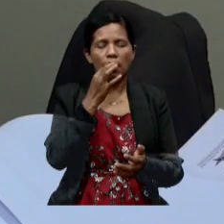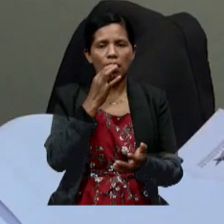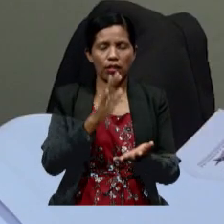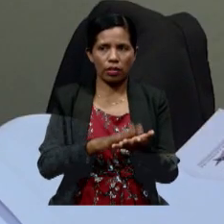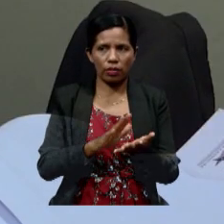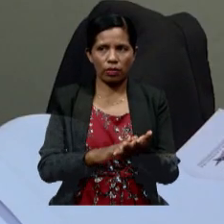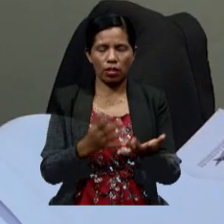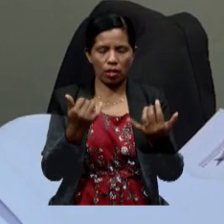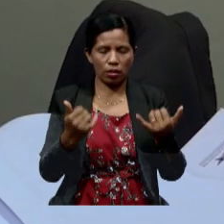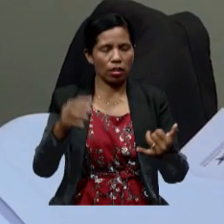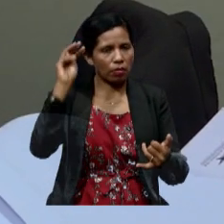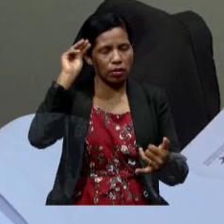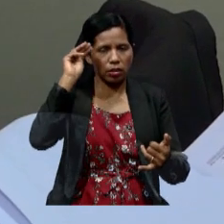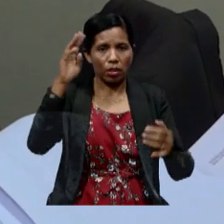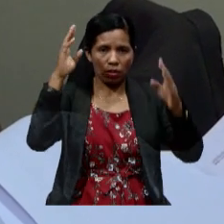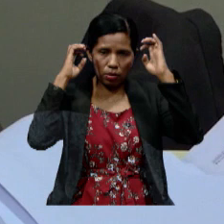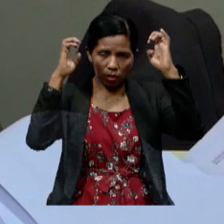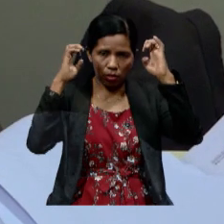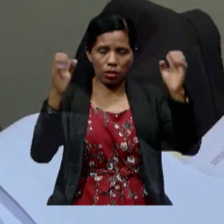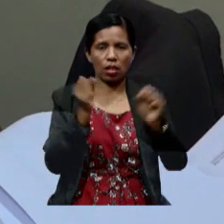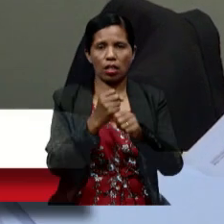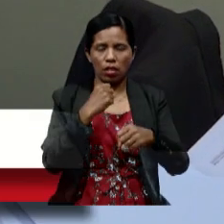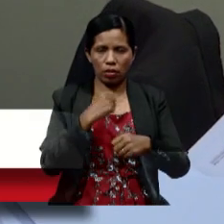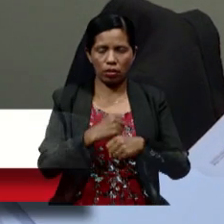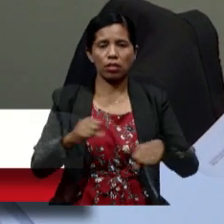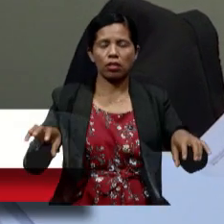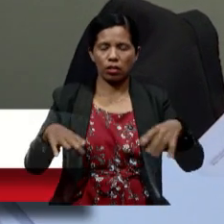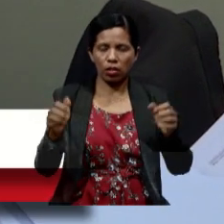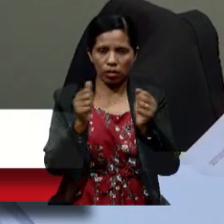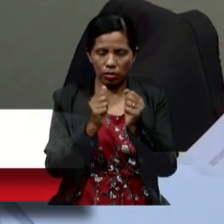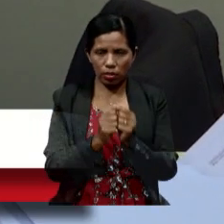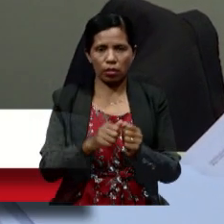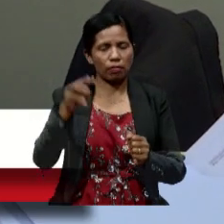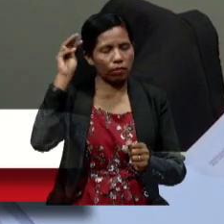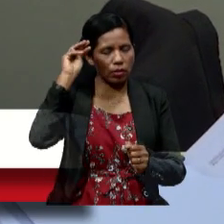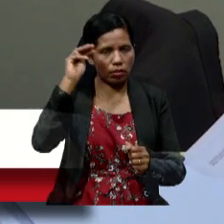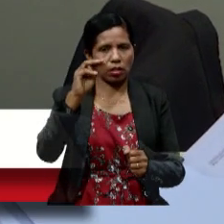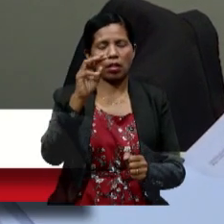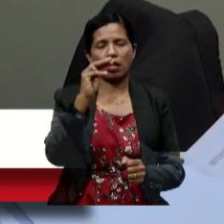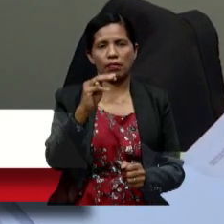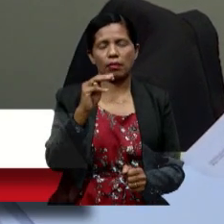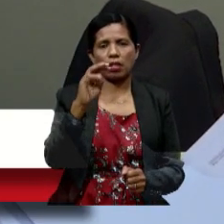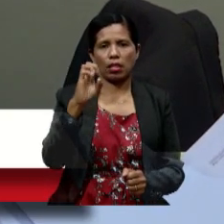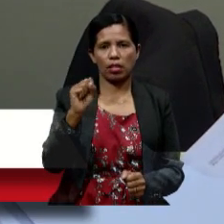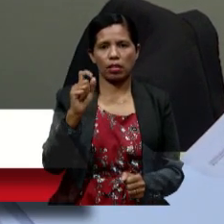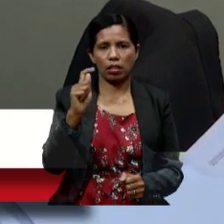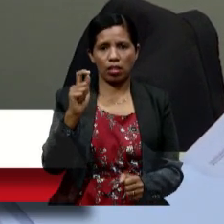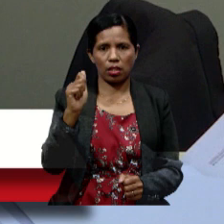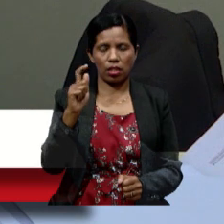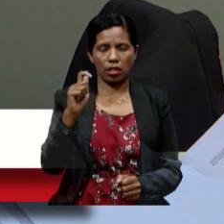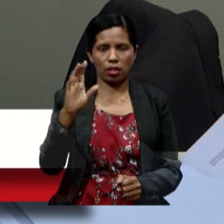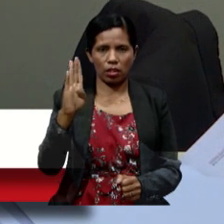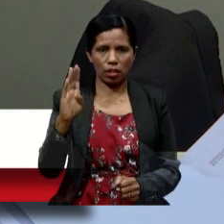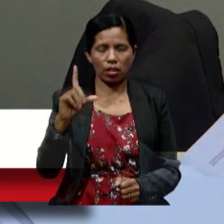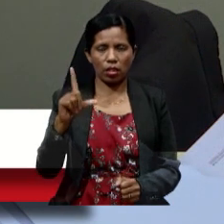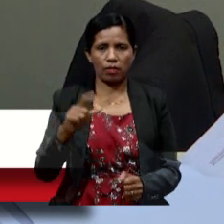daune Ministério Educação halona iana descentralização baona iha Ministério